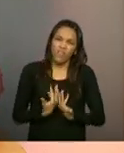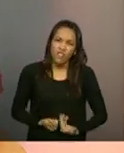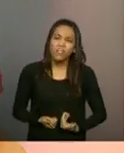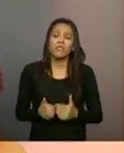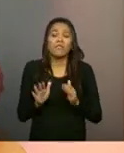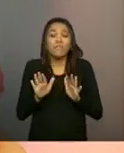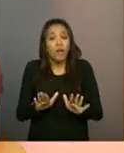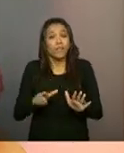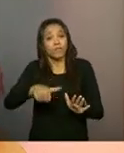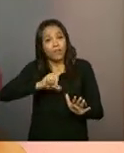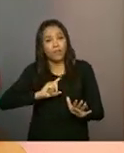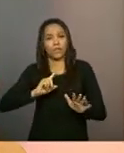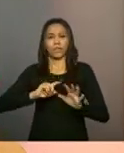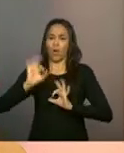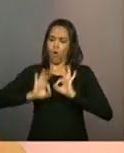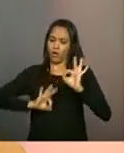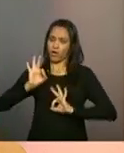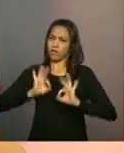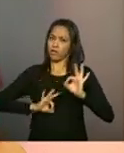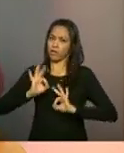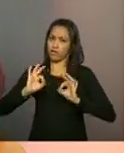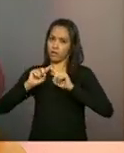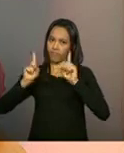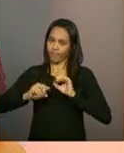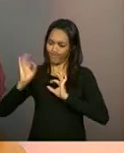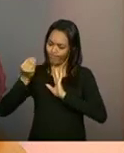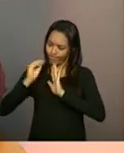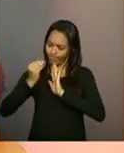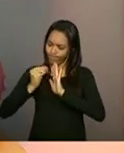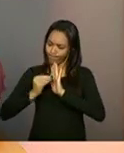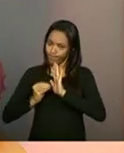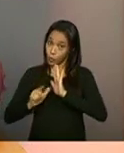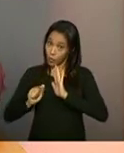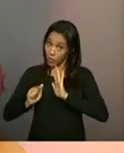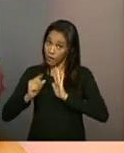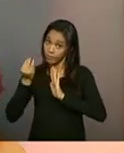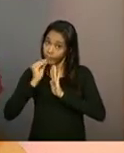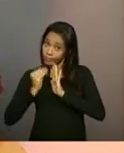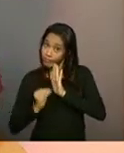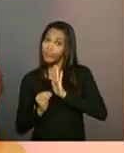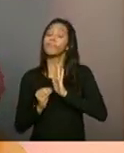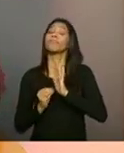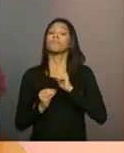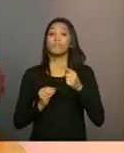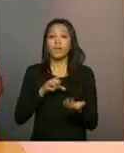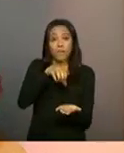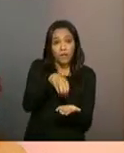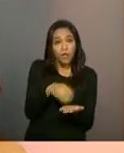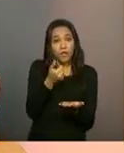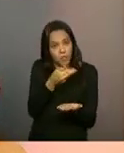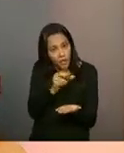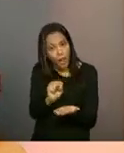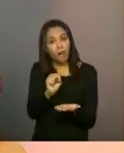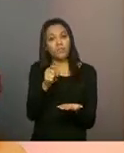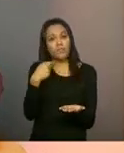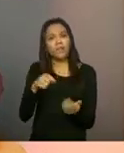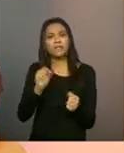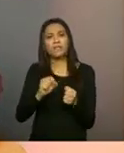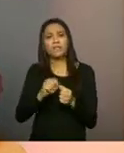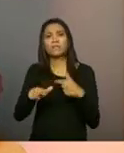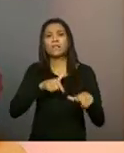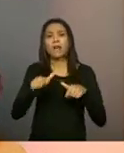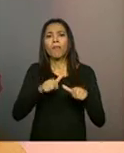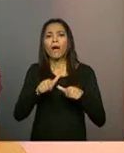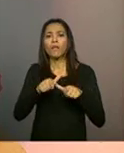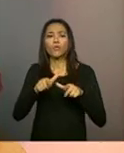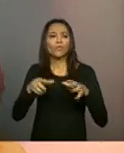fazer um planejamento, uma reorganização do trabalho, pra possibilitar que o CRAS também faça trabalhos e atividades mais coletivas envolvendo toda